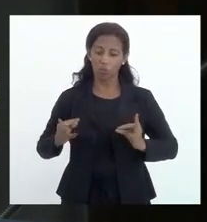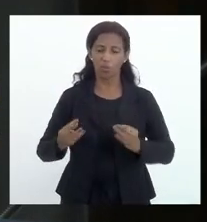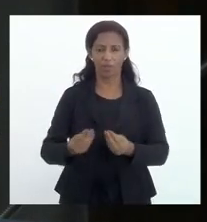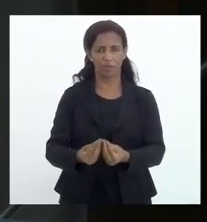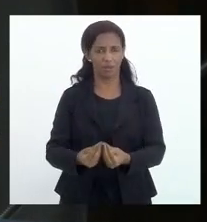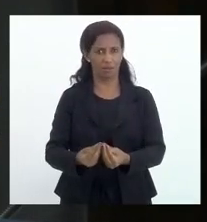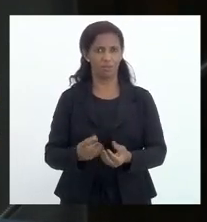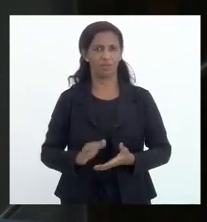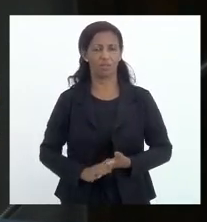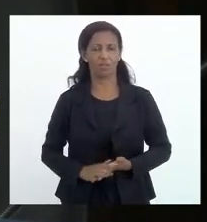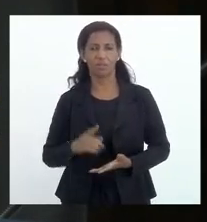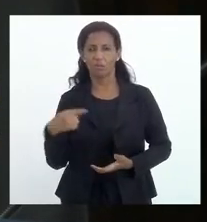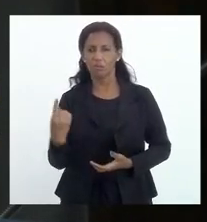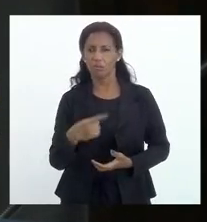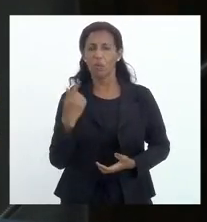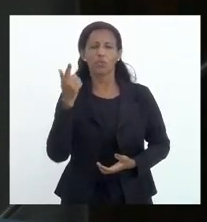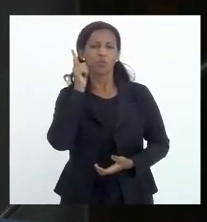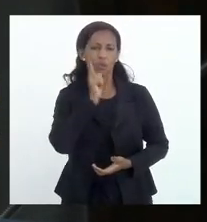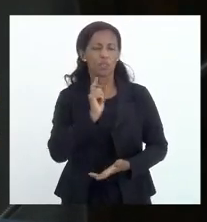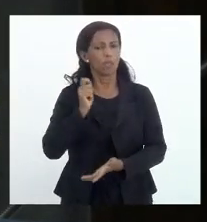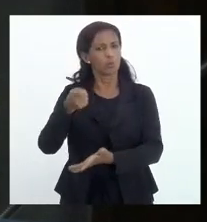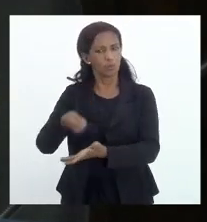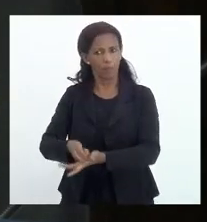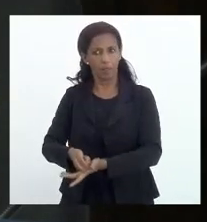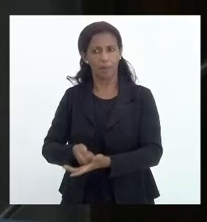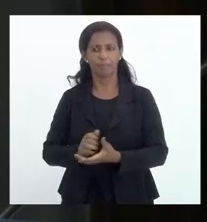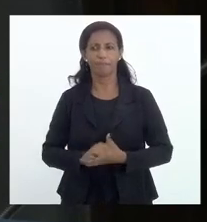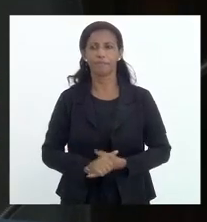totalidade. Então, nós conseguiríamos pagar